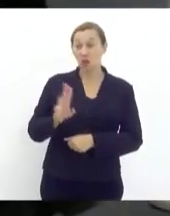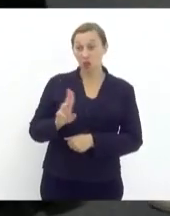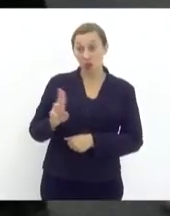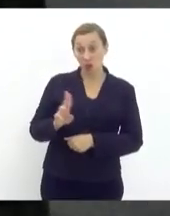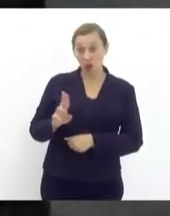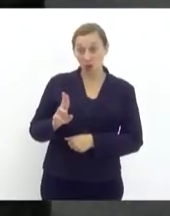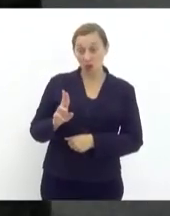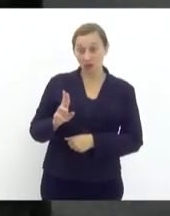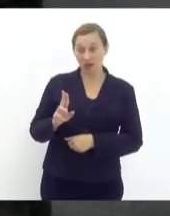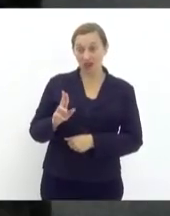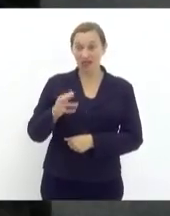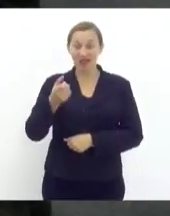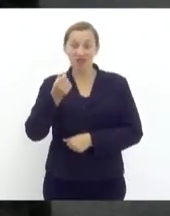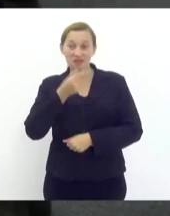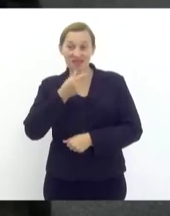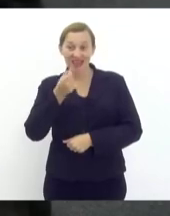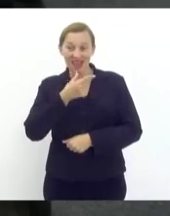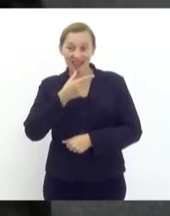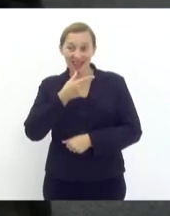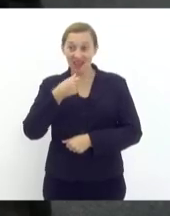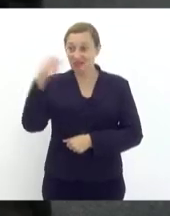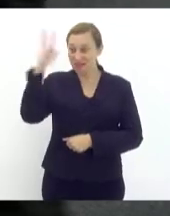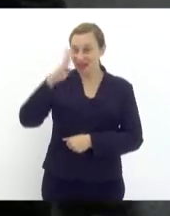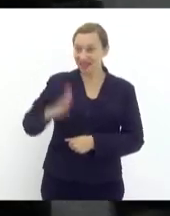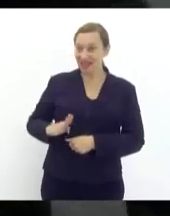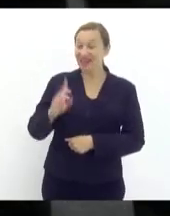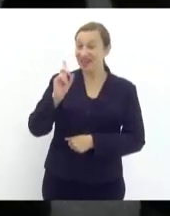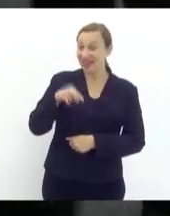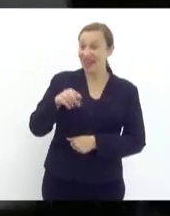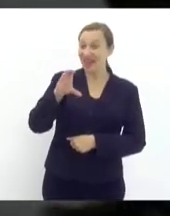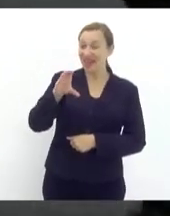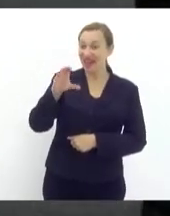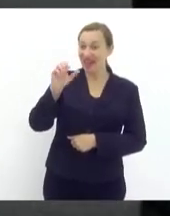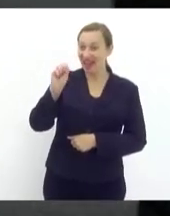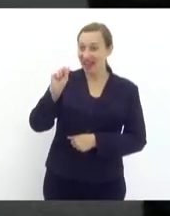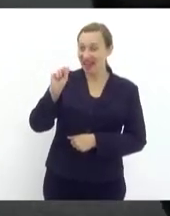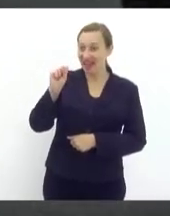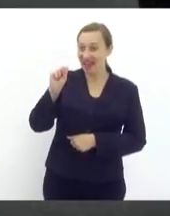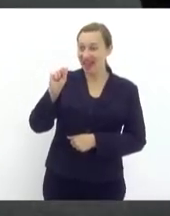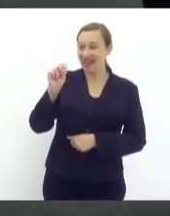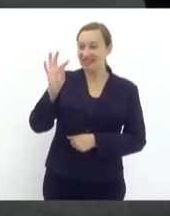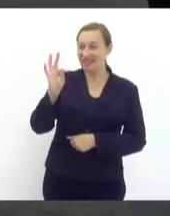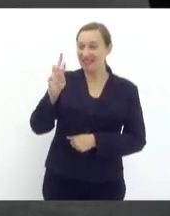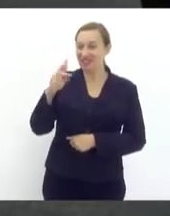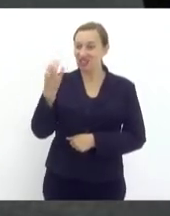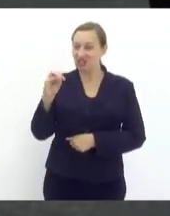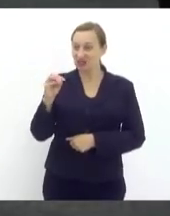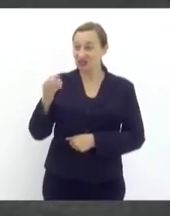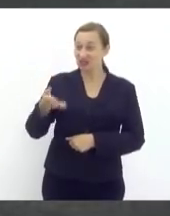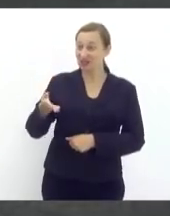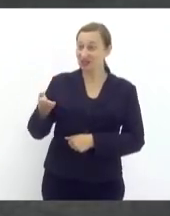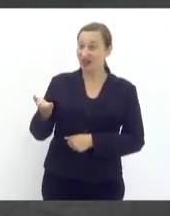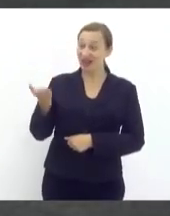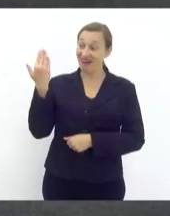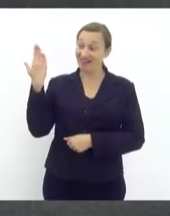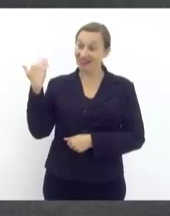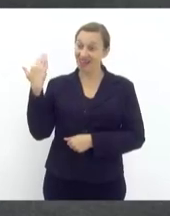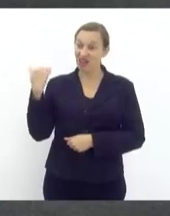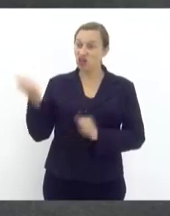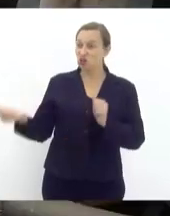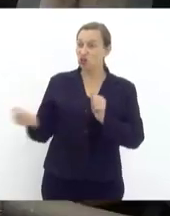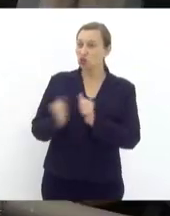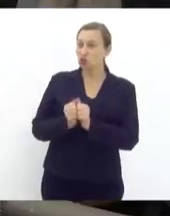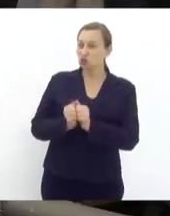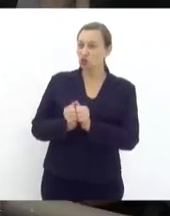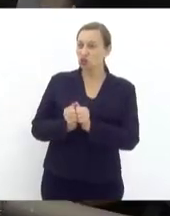do humor brasileiro que é o castrinho que ali que está aqui atrás juntamente